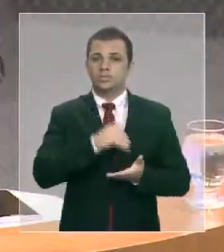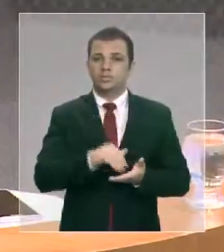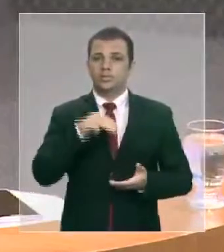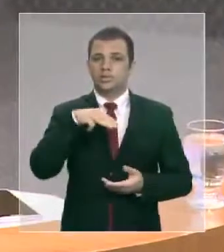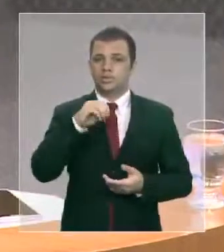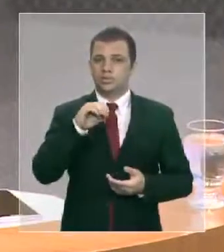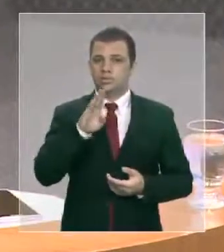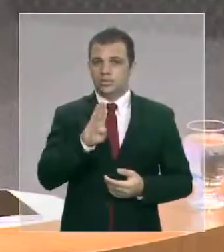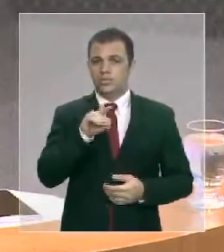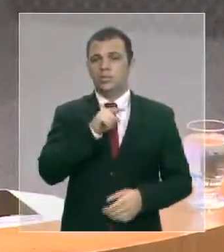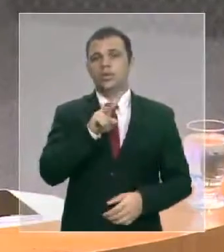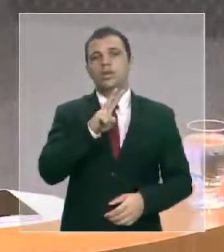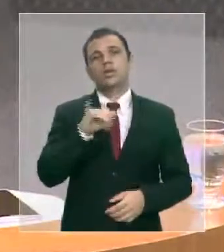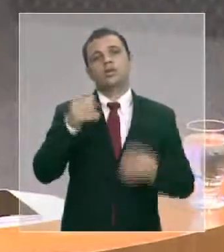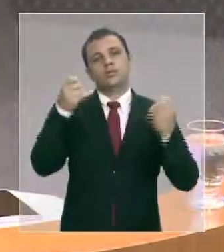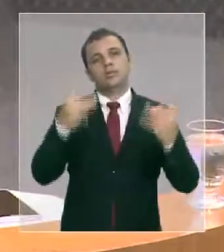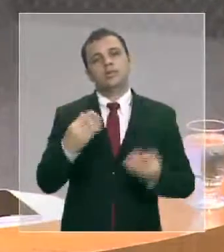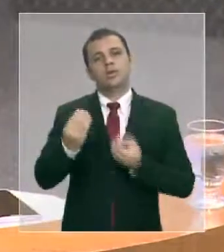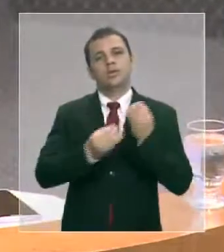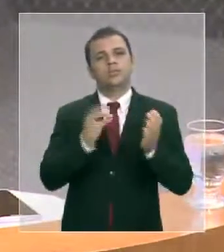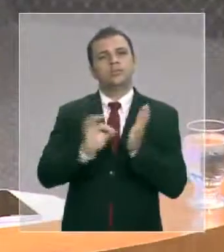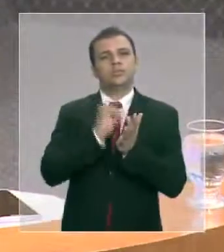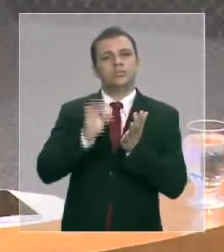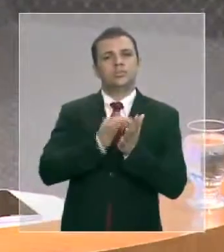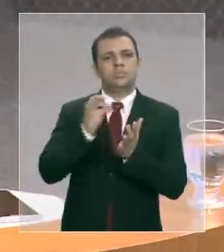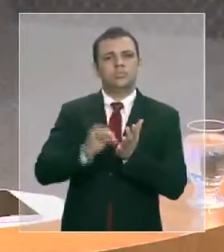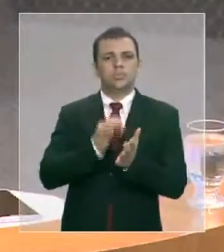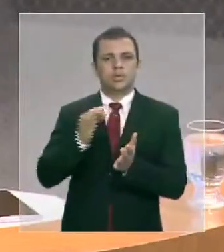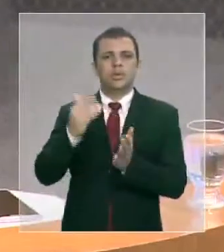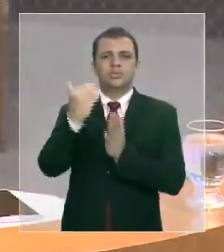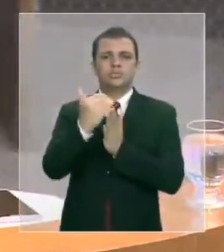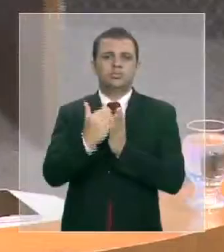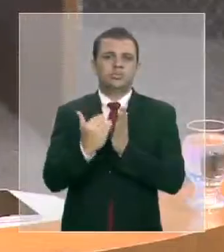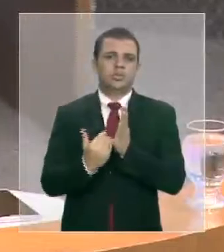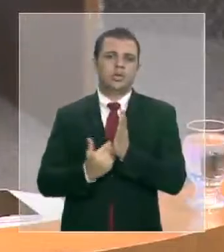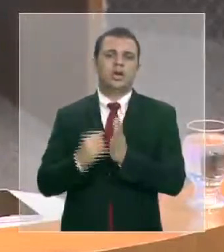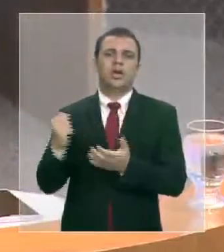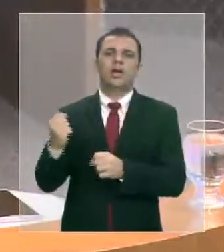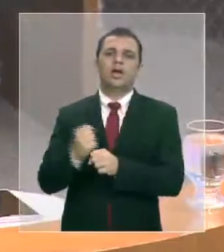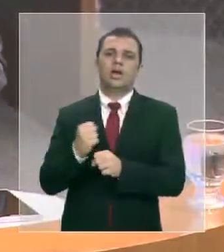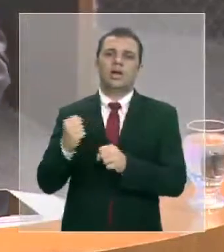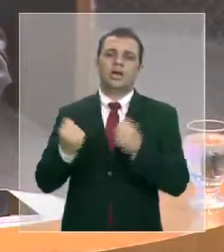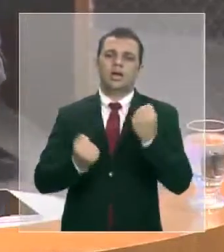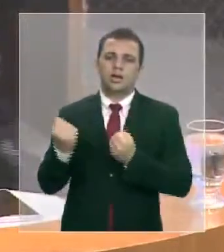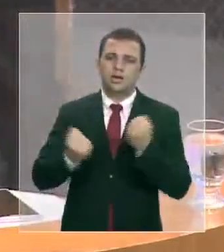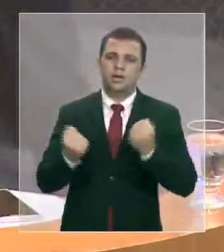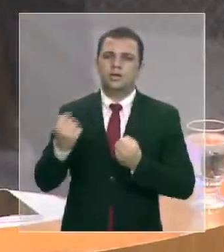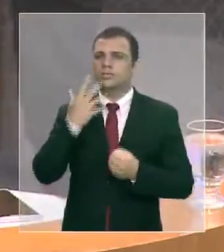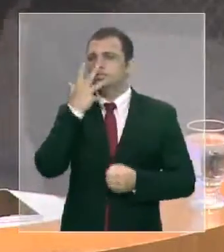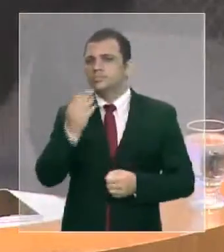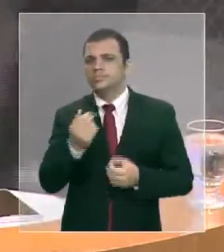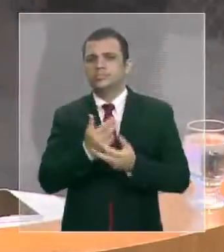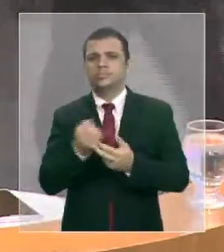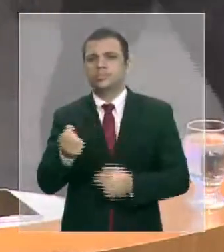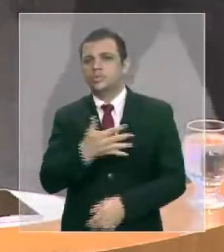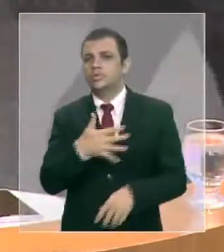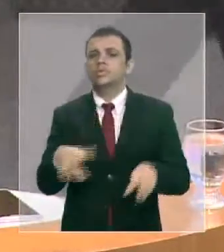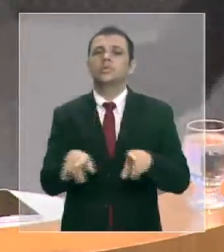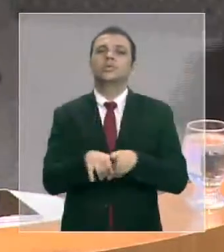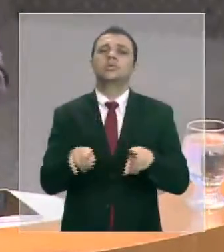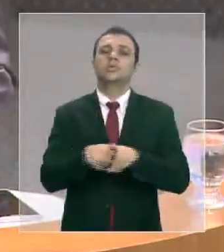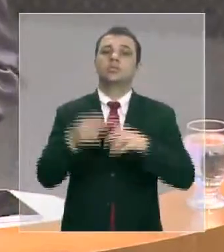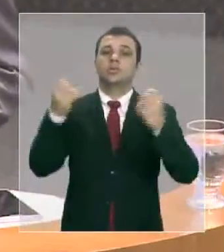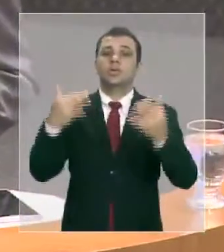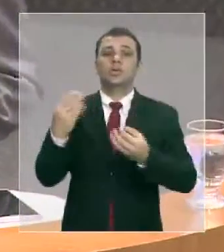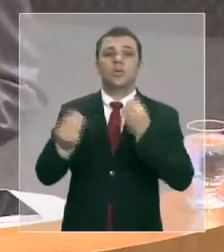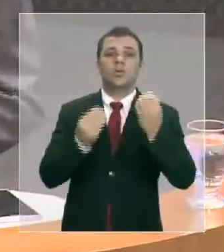tratar do cadastramento, do recadastramento destes veículos e assim poder realmente contribuir com a sociedade no que tange a questão do transporte